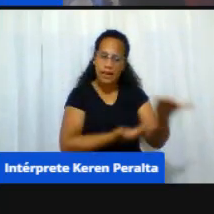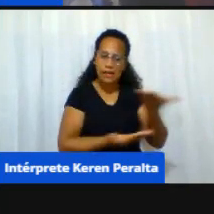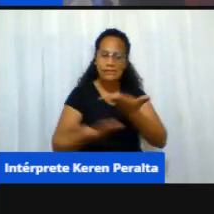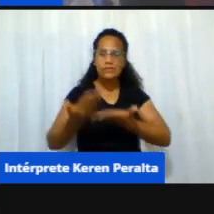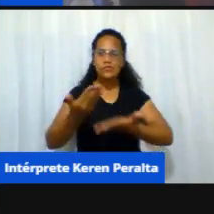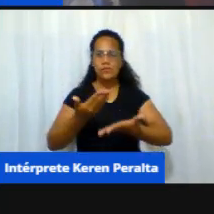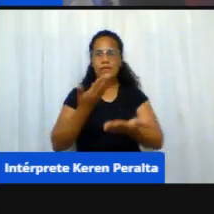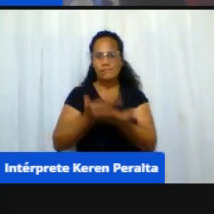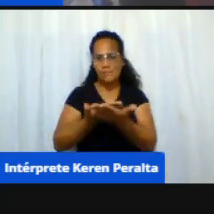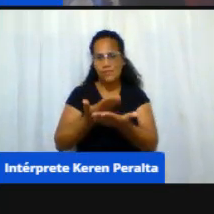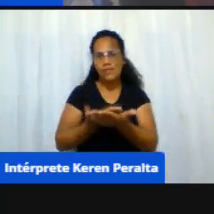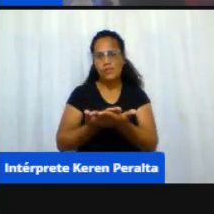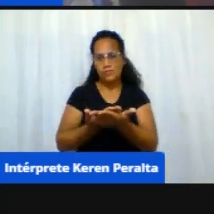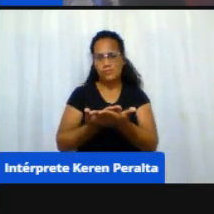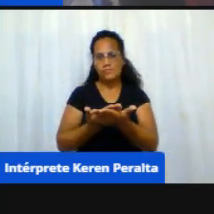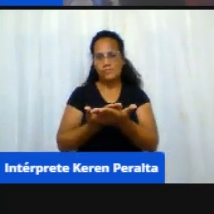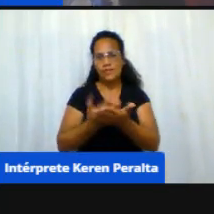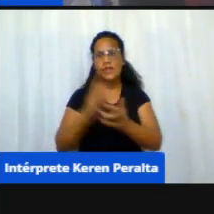Próxima lâmina, por gentileza.